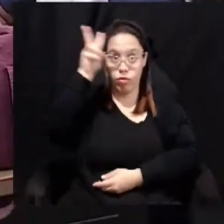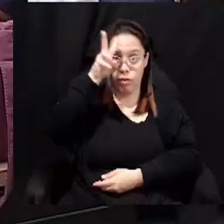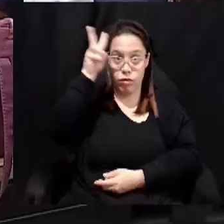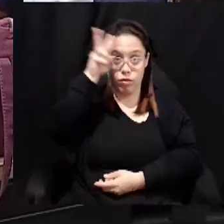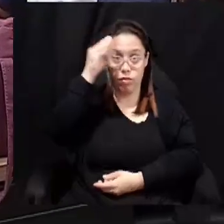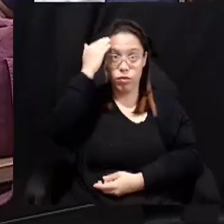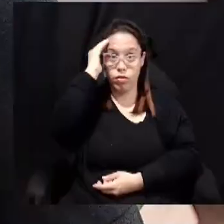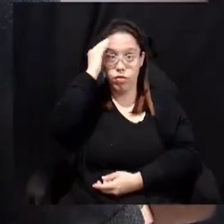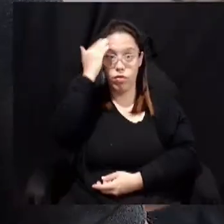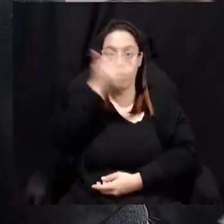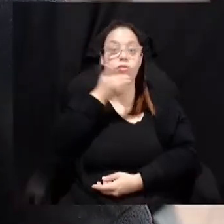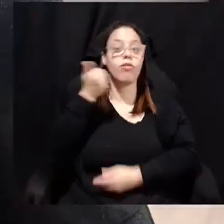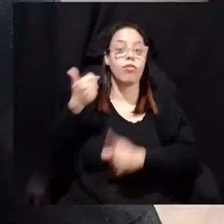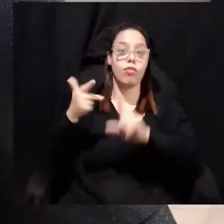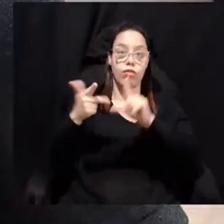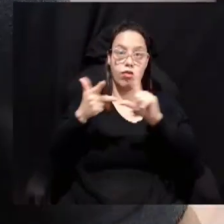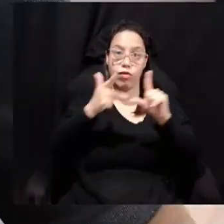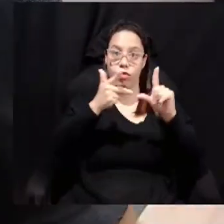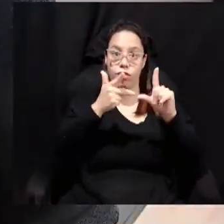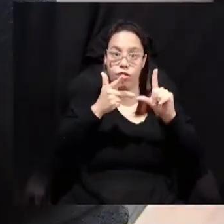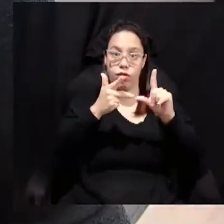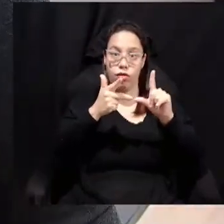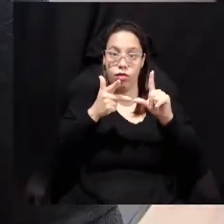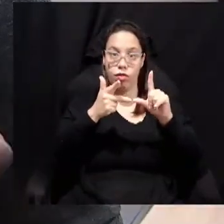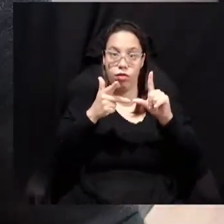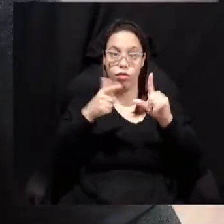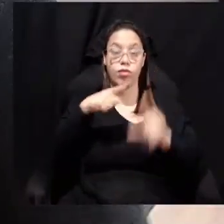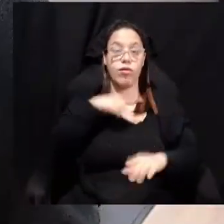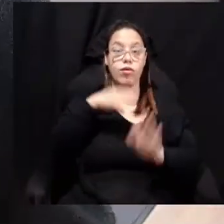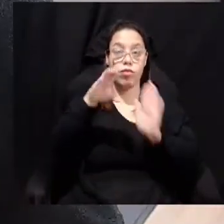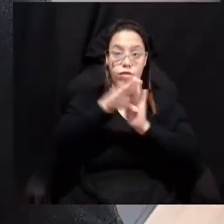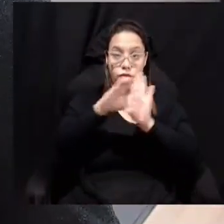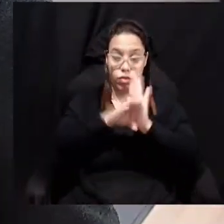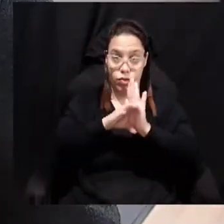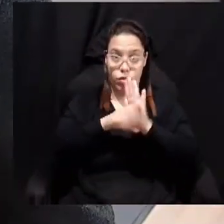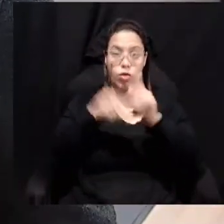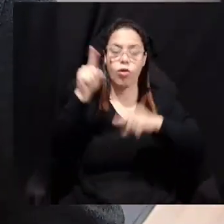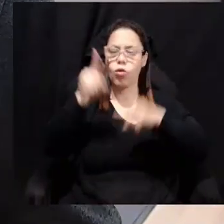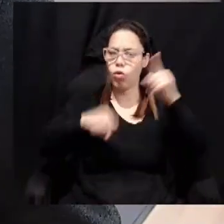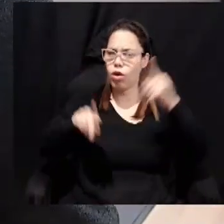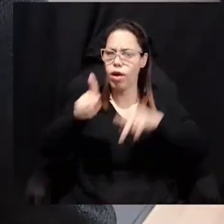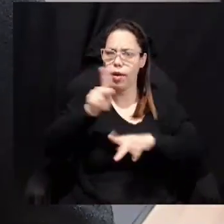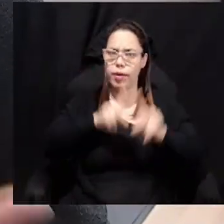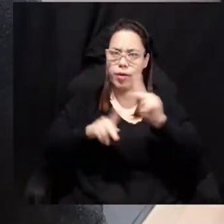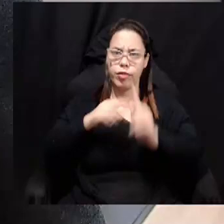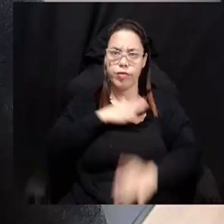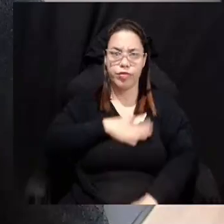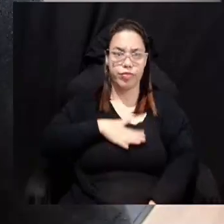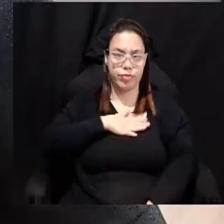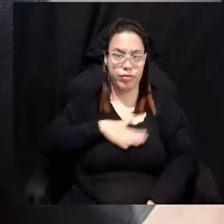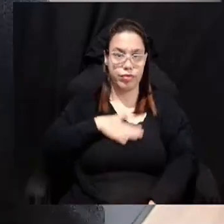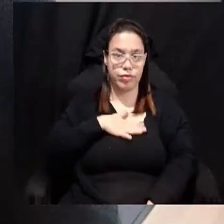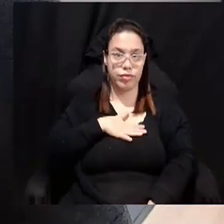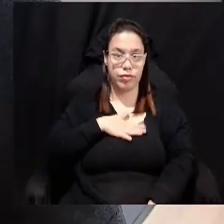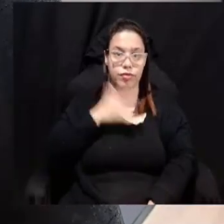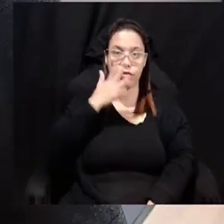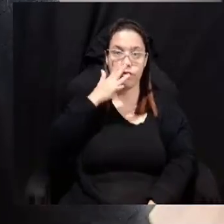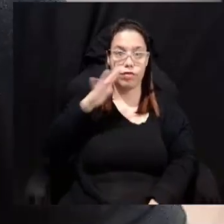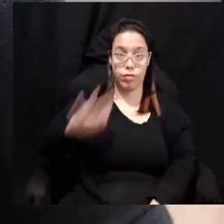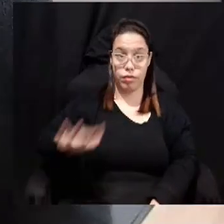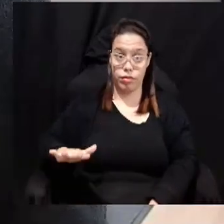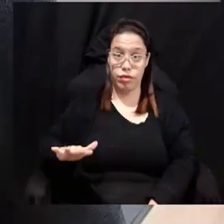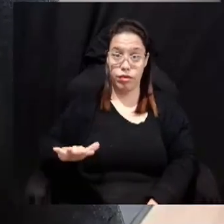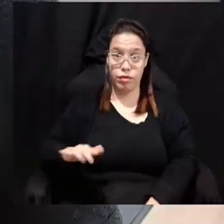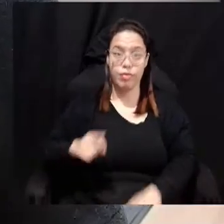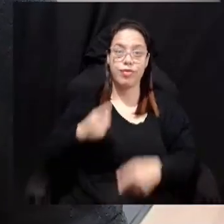sobre o Legislativo. A gente tem esses programas que são para vários públicos, e eu gosto bastante dos públicos dos pequenos, porque normalmente assim,